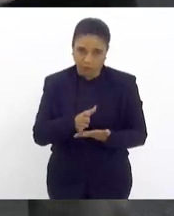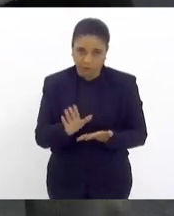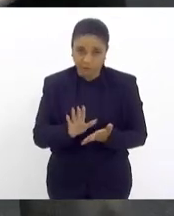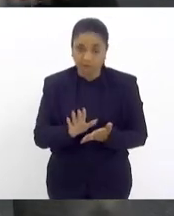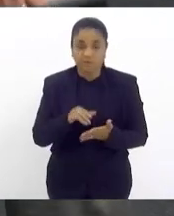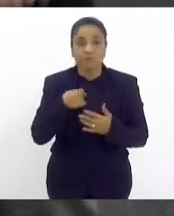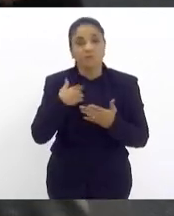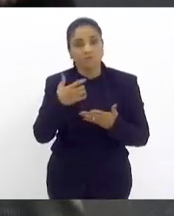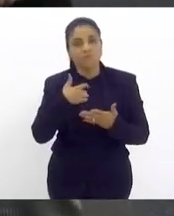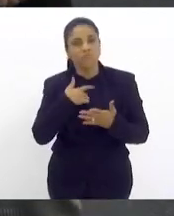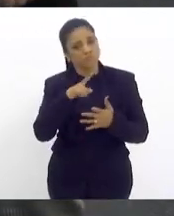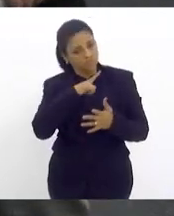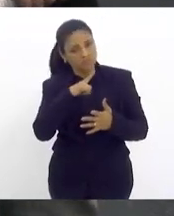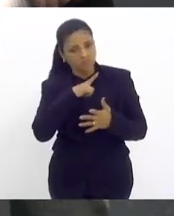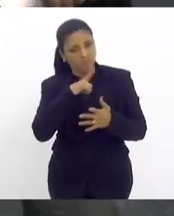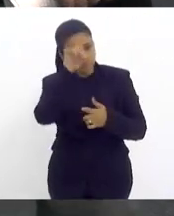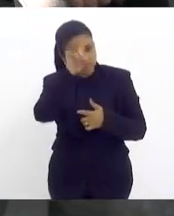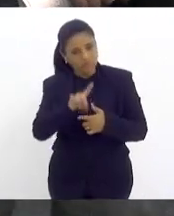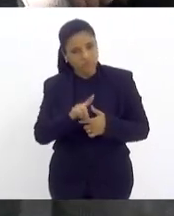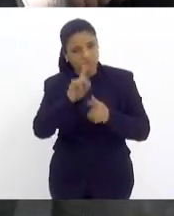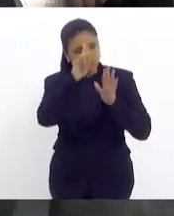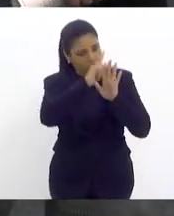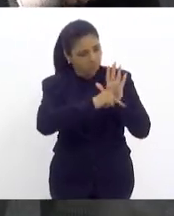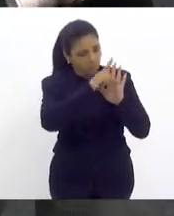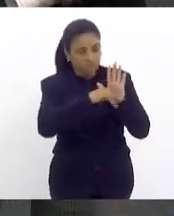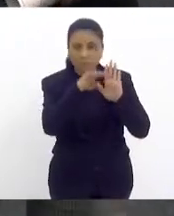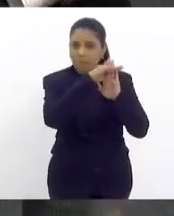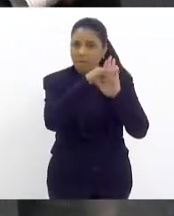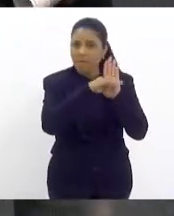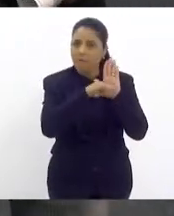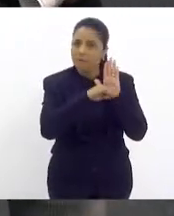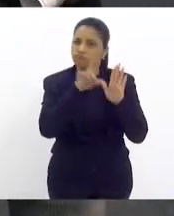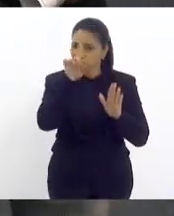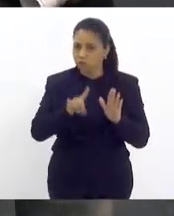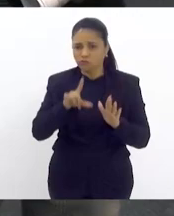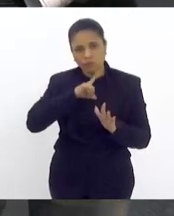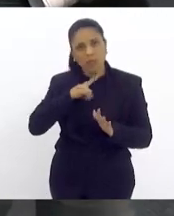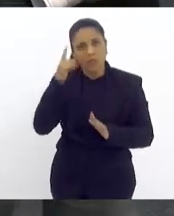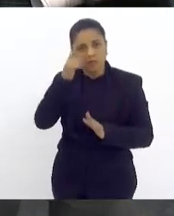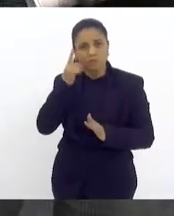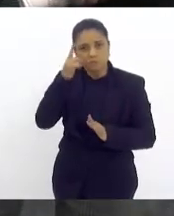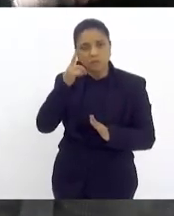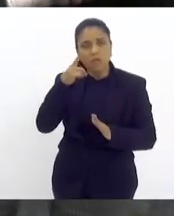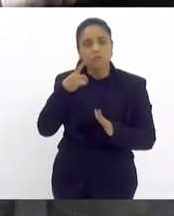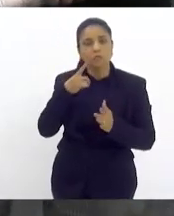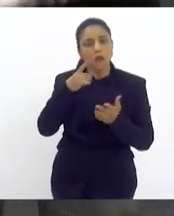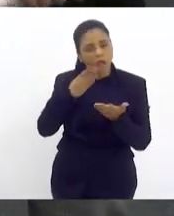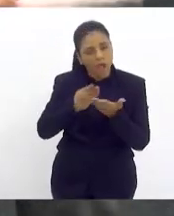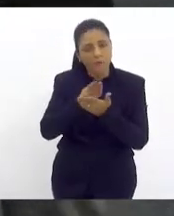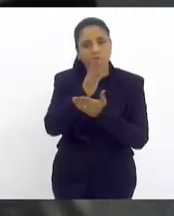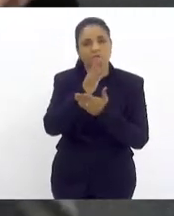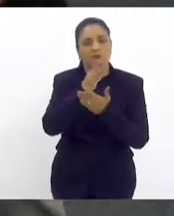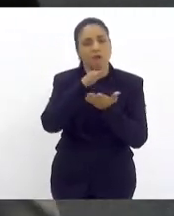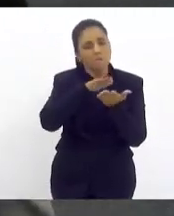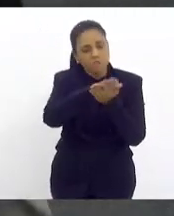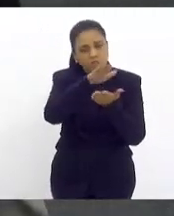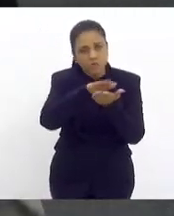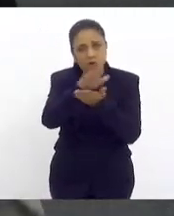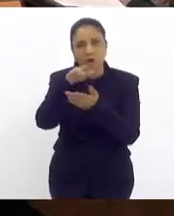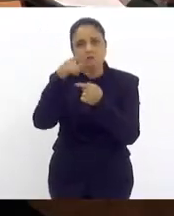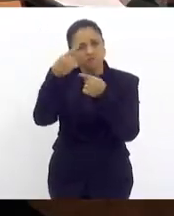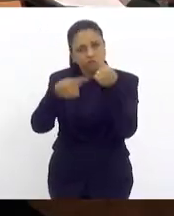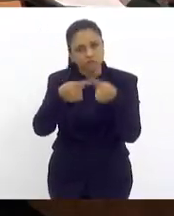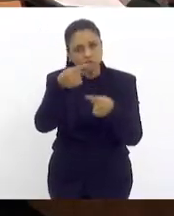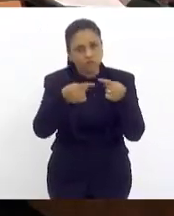certo é que todos nós temos o direito dos projetos virem pauta não é para serem aprovados é para serem publicados e discutidos portanto